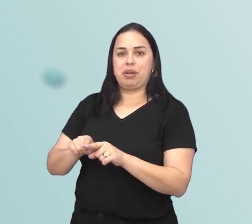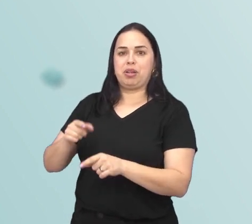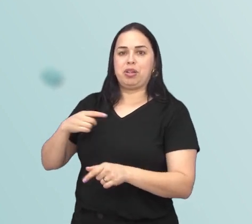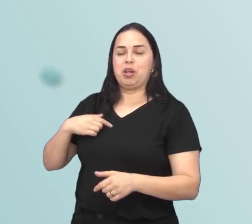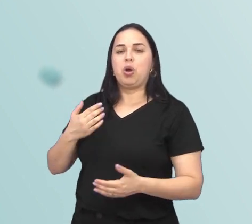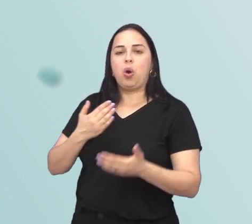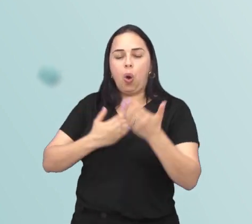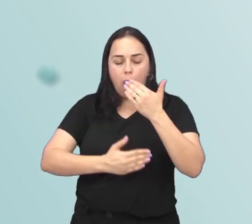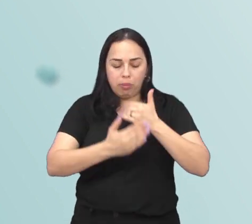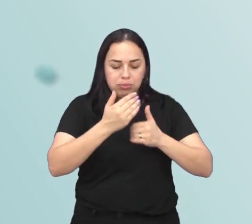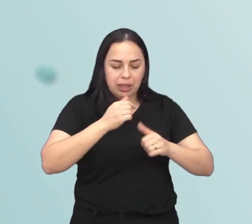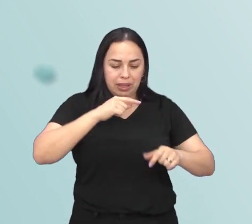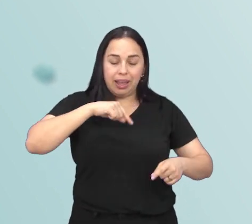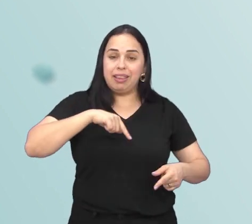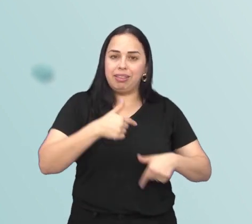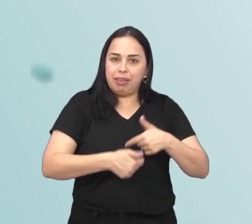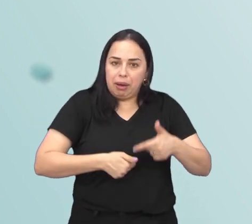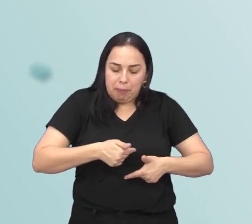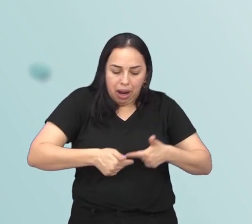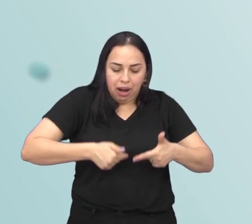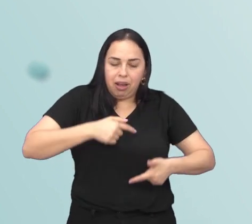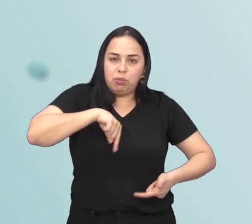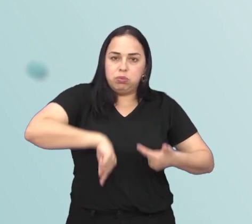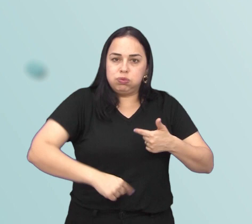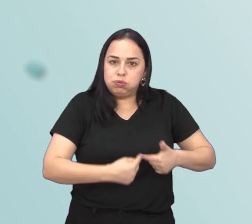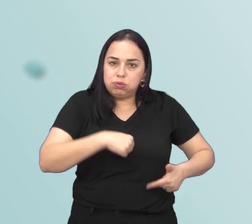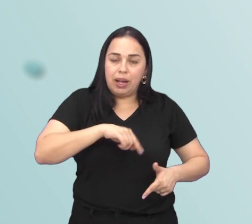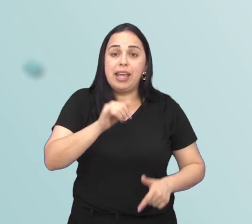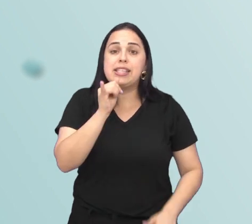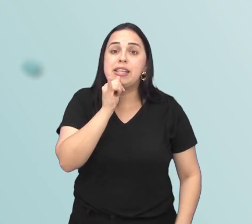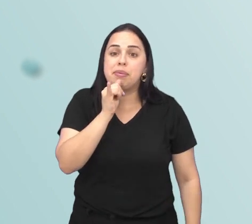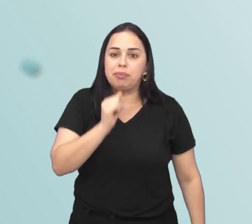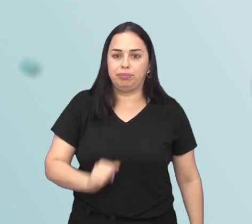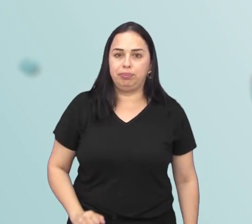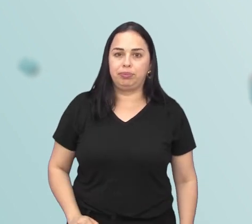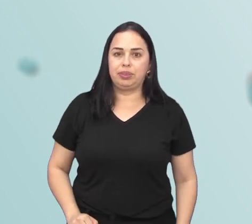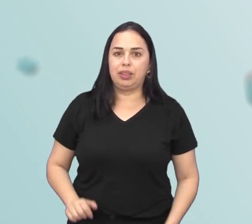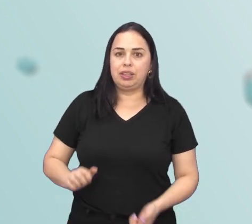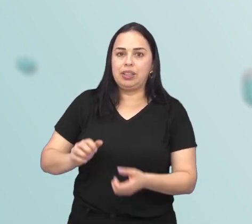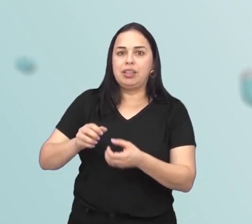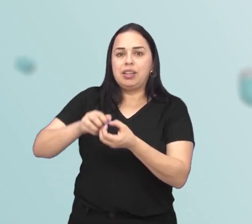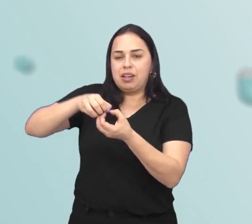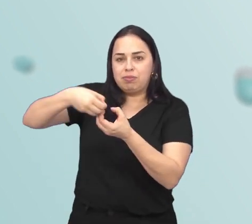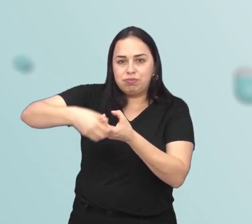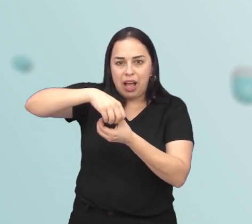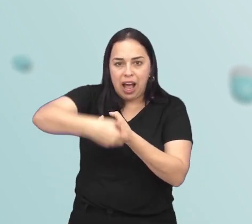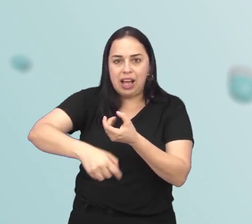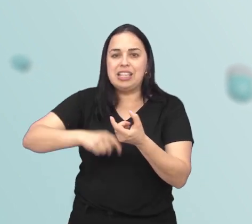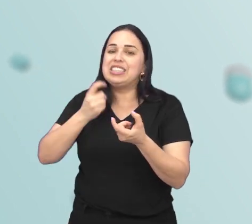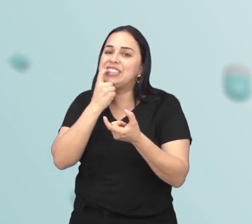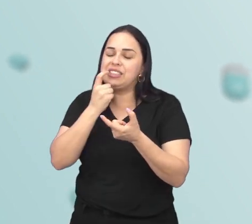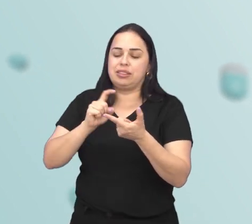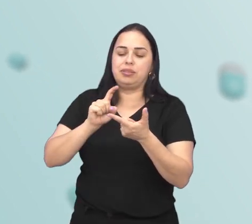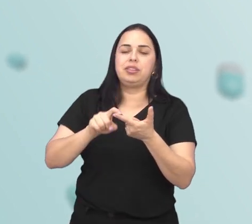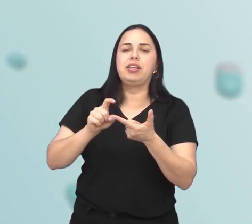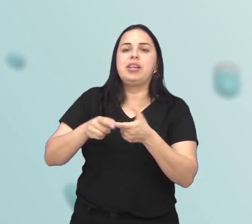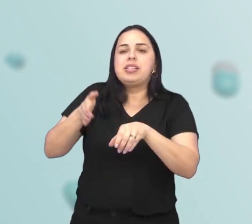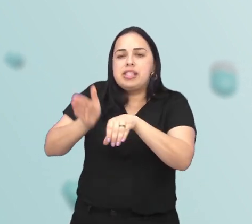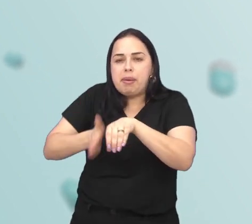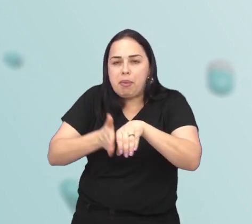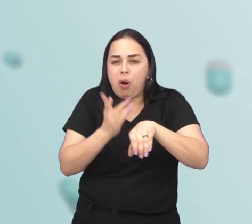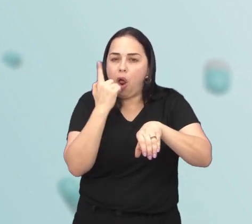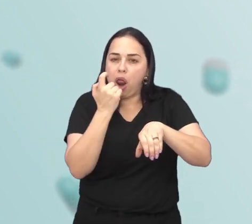caloria para digeri-los do que eles mesmos têm de caloria. Por exemplo, alho, cebola,